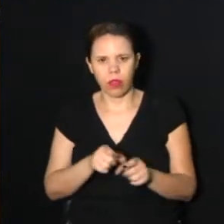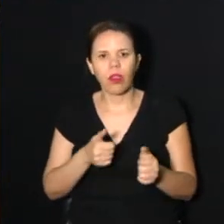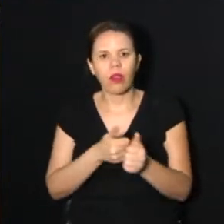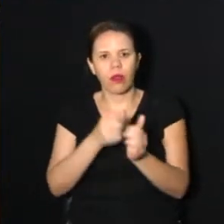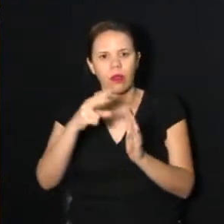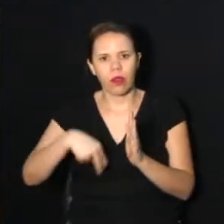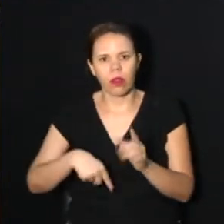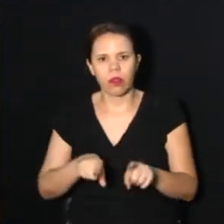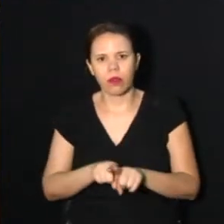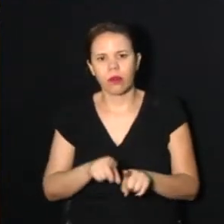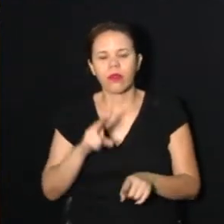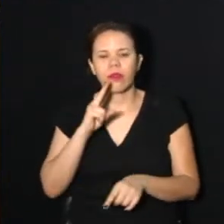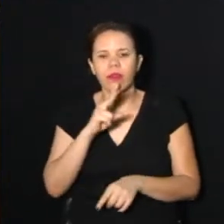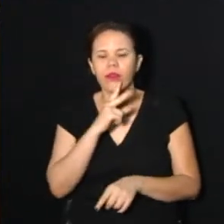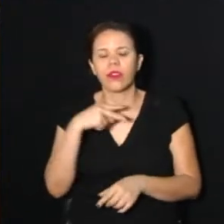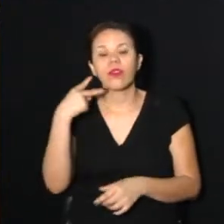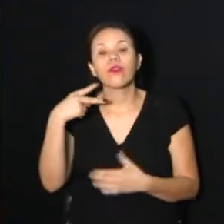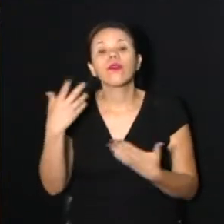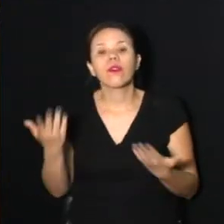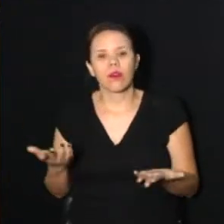Vereador Vinícius Gratti.